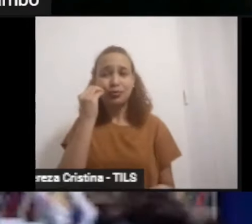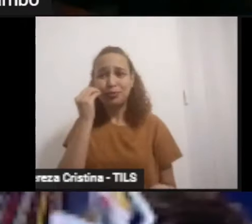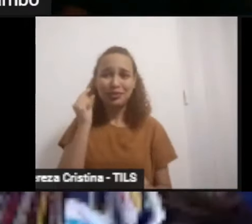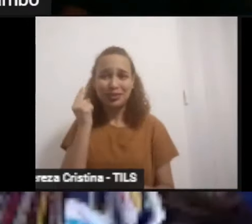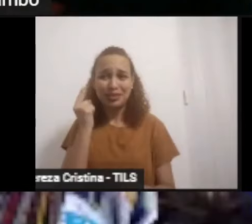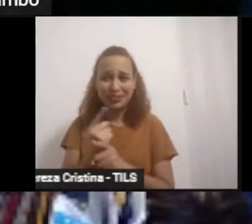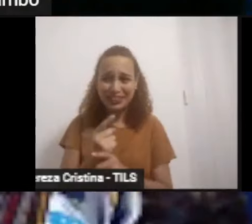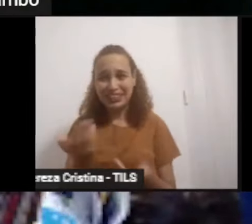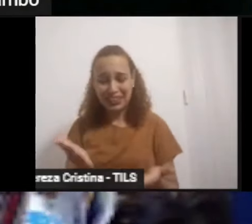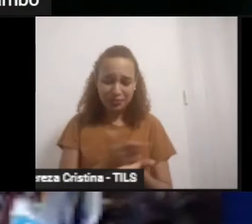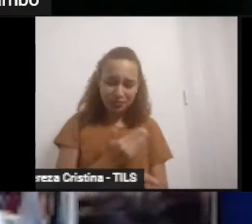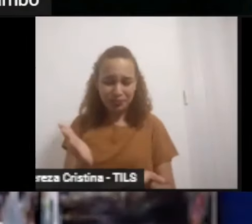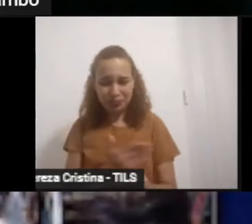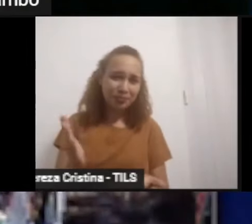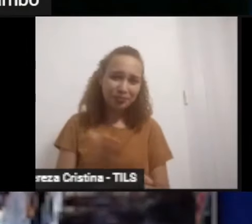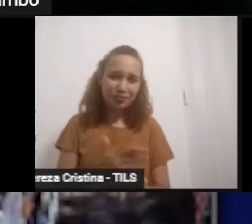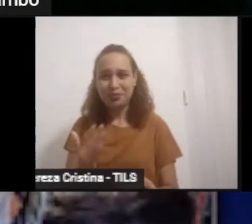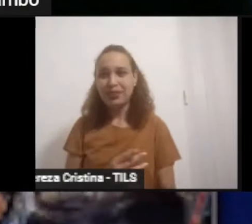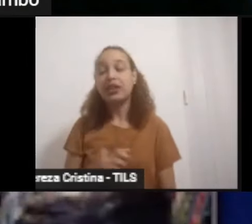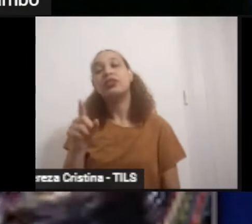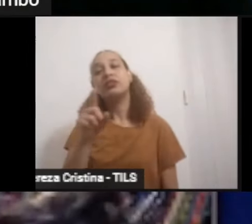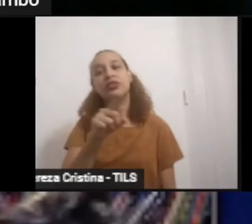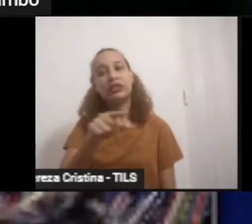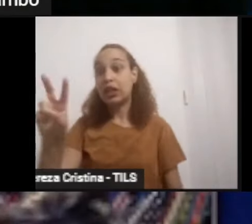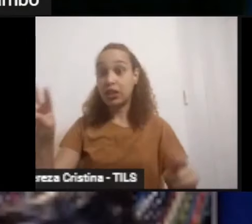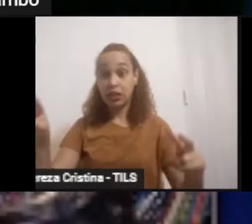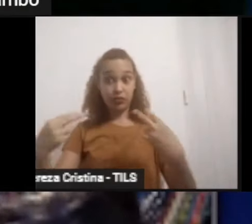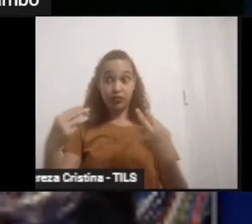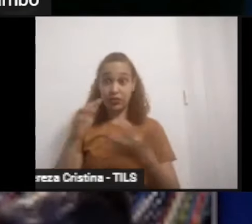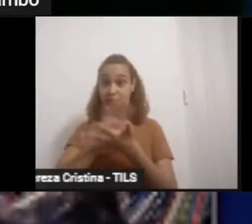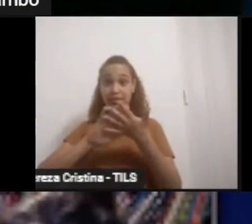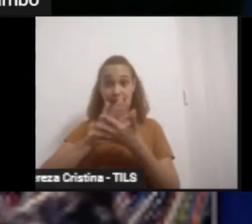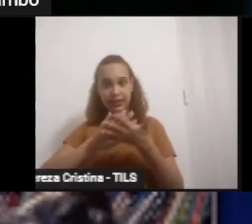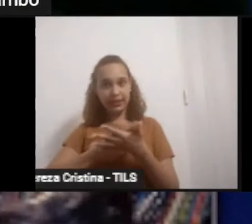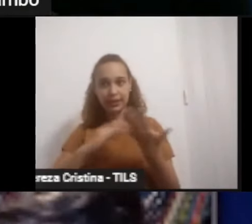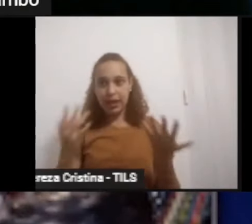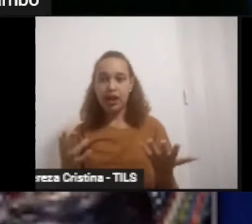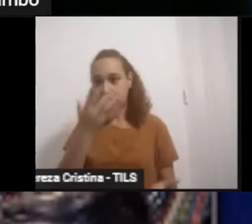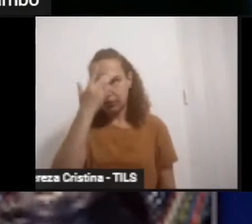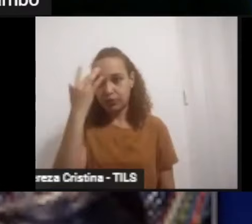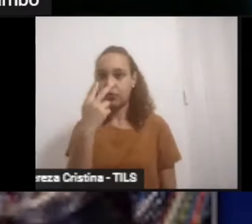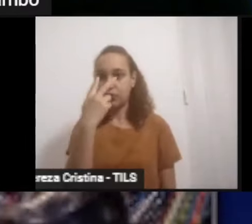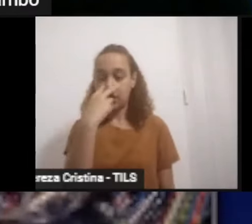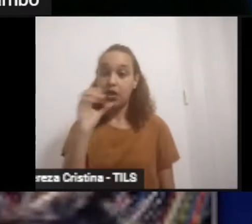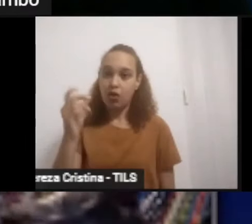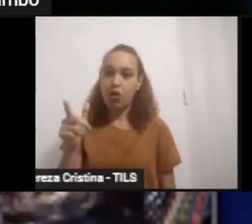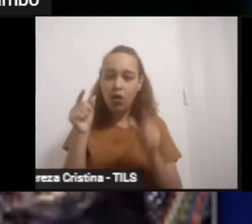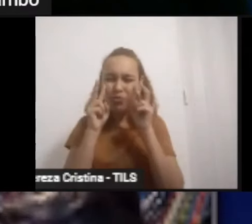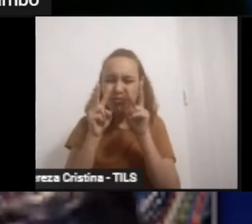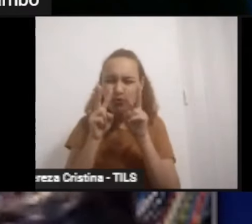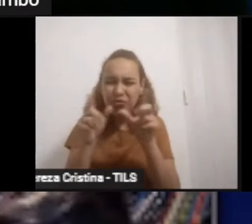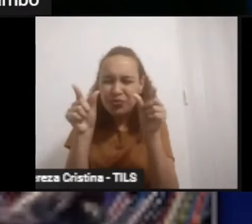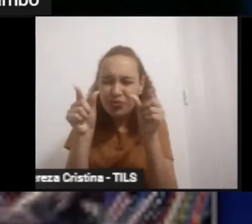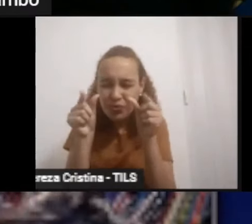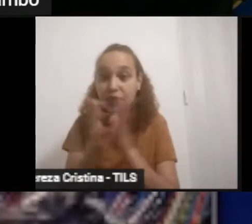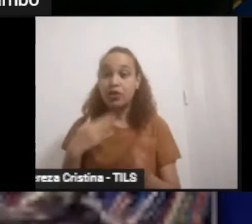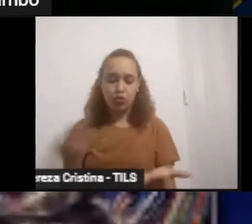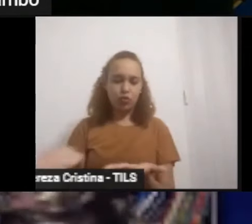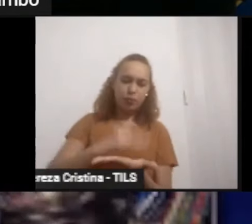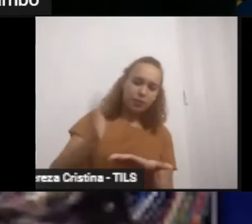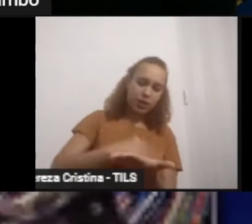quem não tá conseguindo ver, não pode ver, para quem é cego e tem baixa visão, eu tô folheando esse livro para frente, para trás e